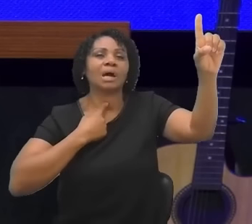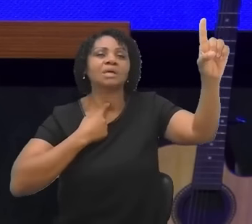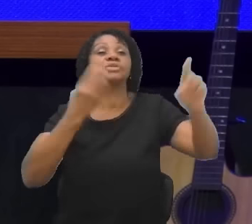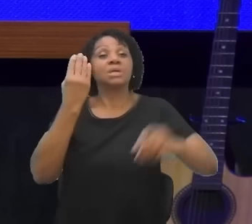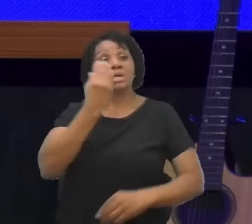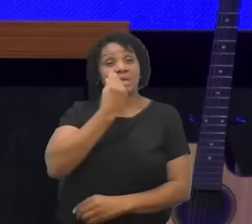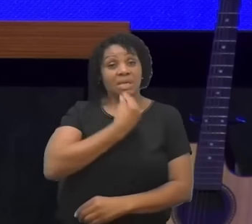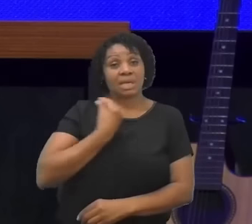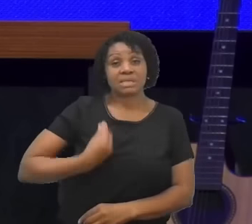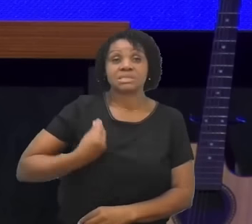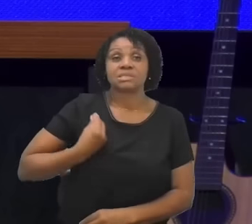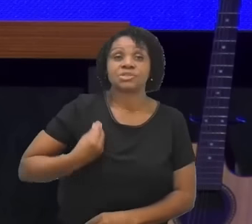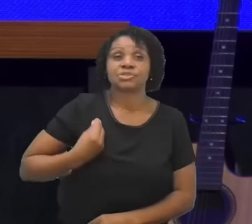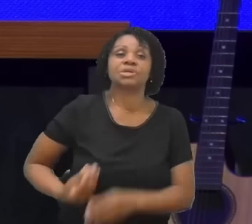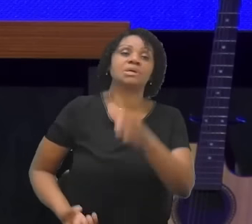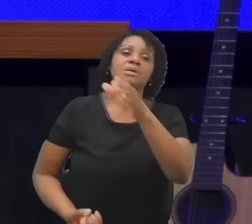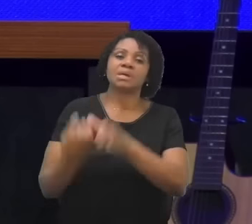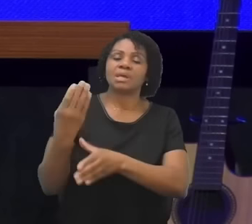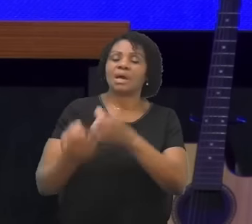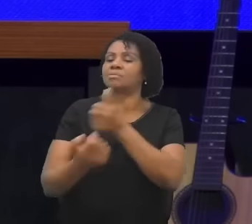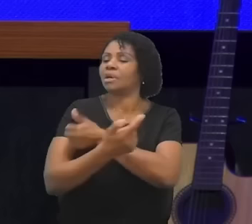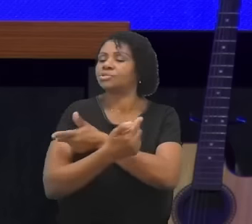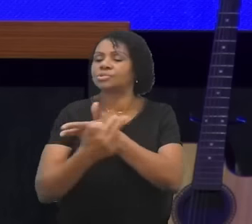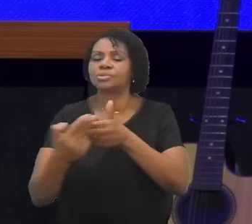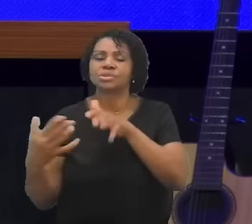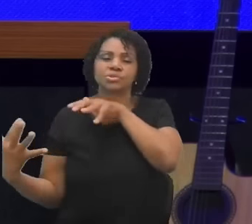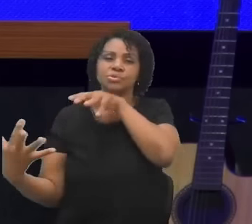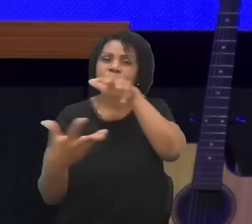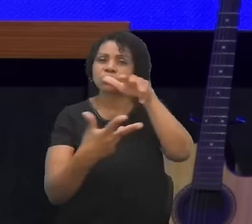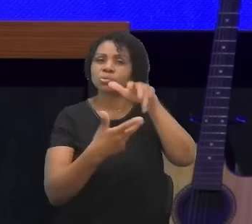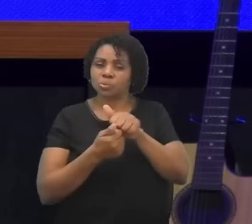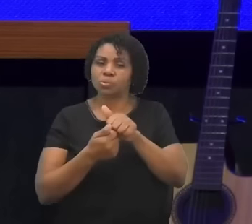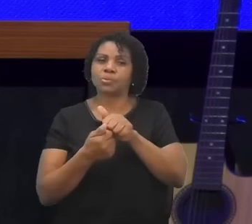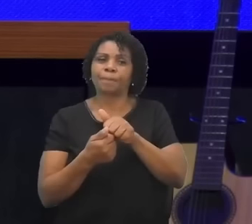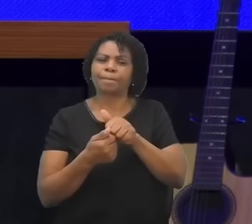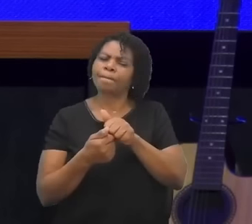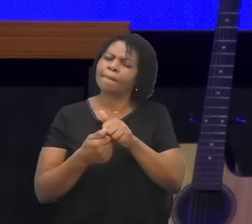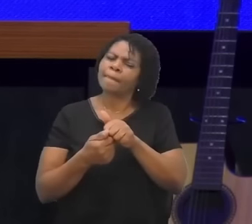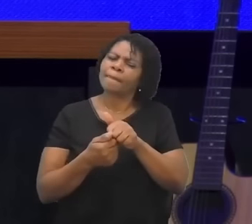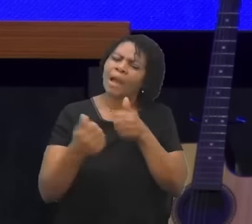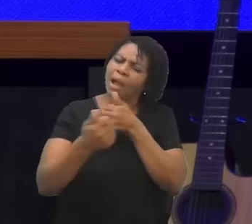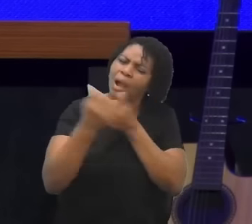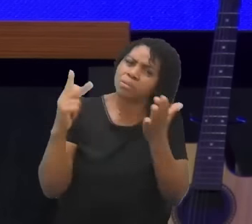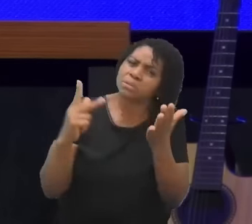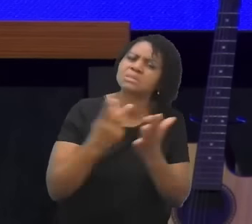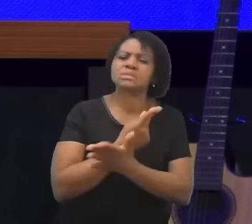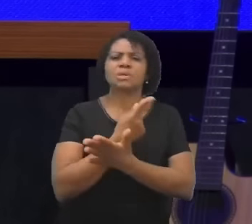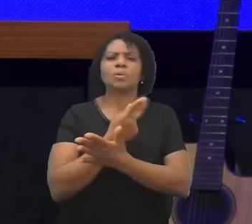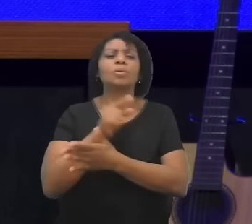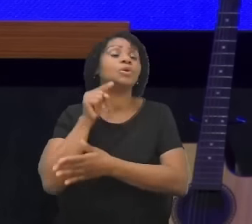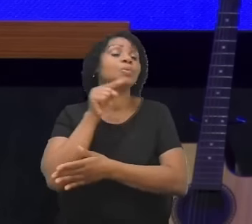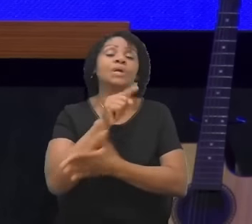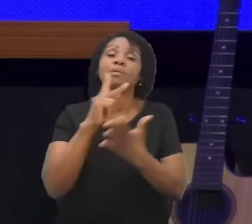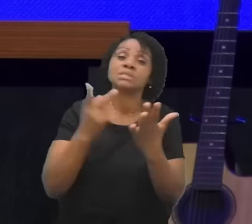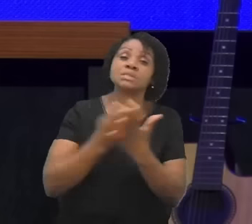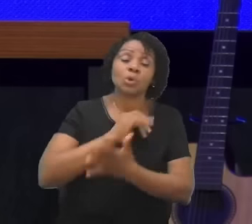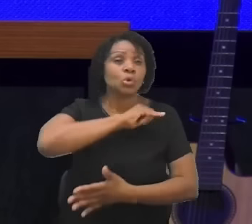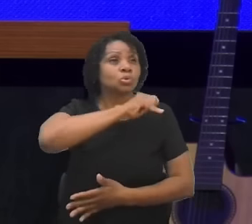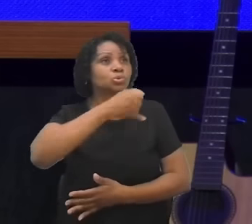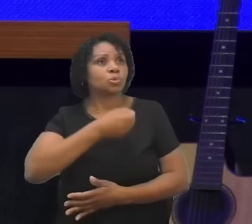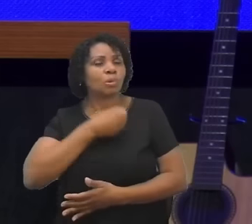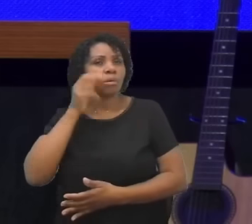existir e foram criadas. Algo aconteceu ali. E isso que aconteceu, João